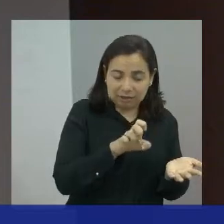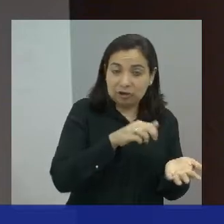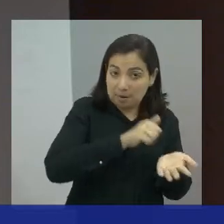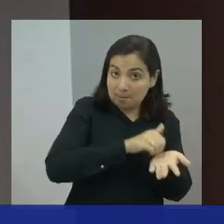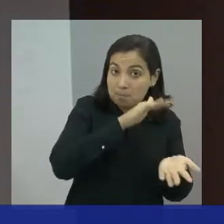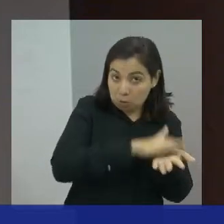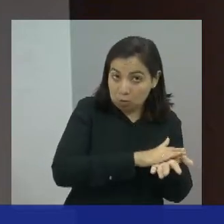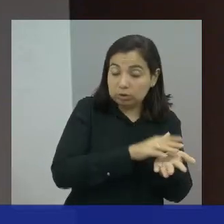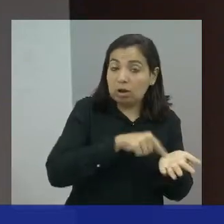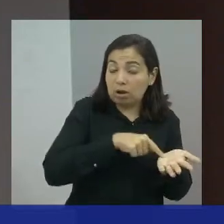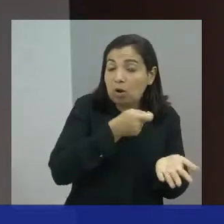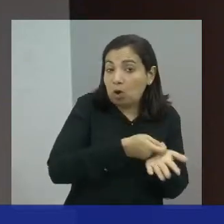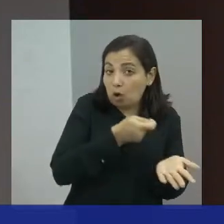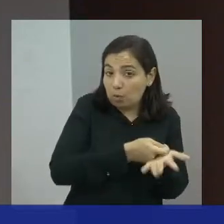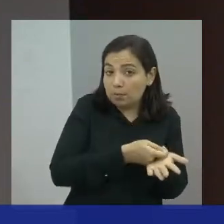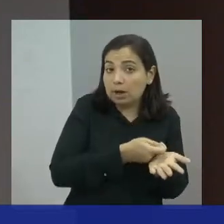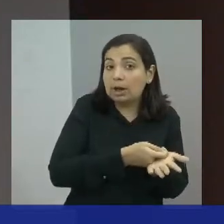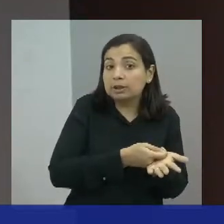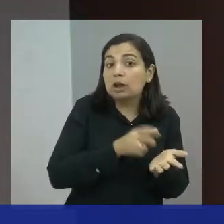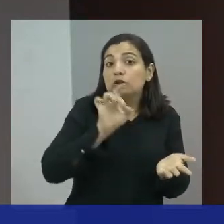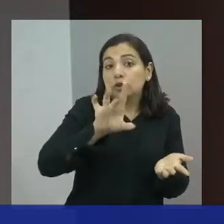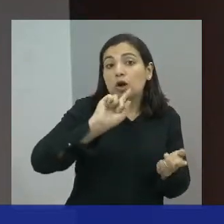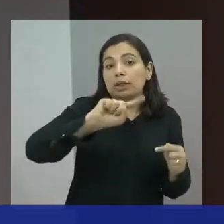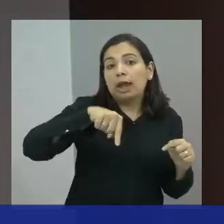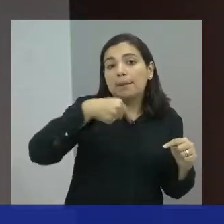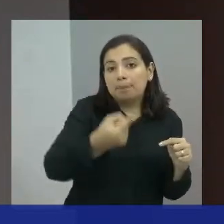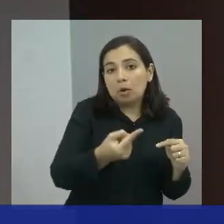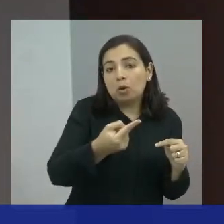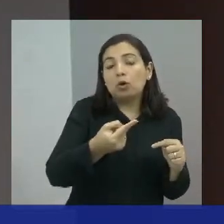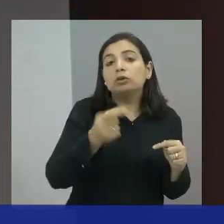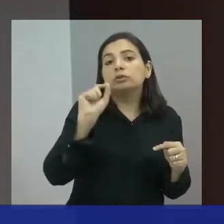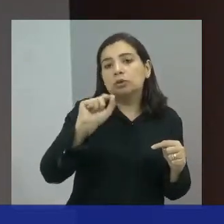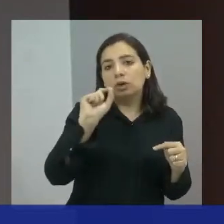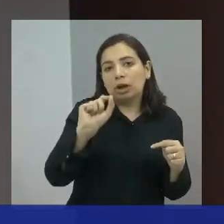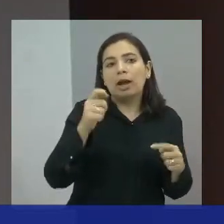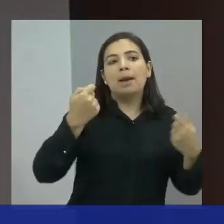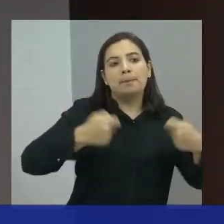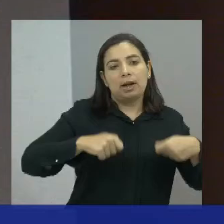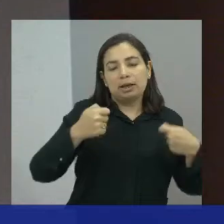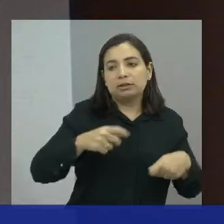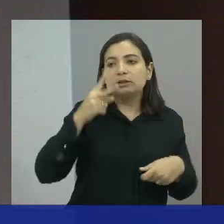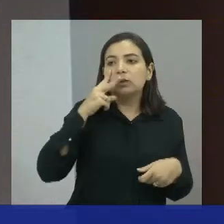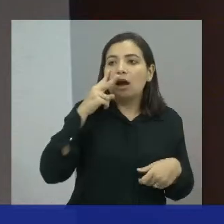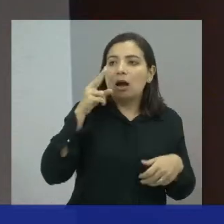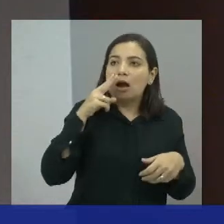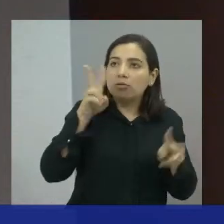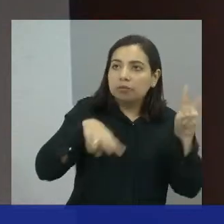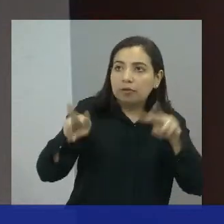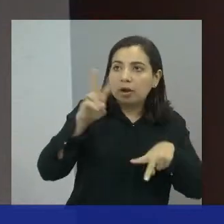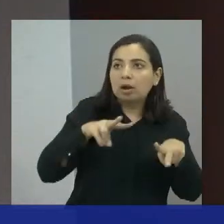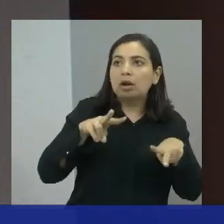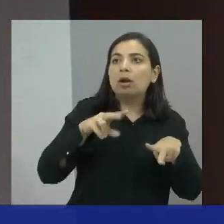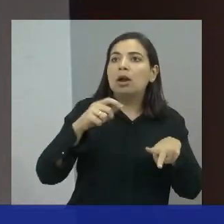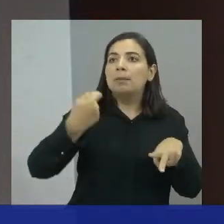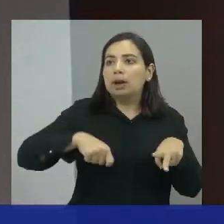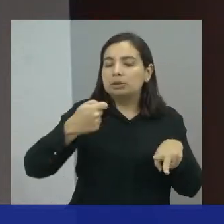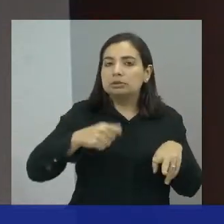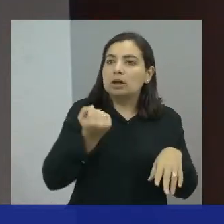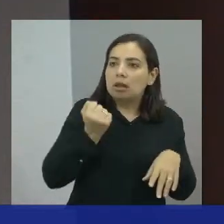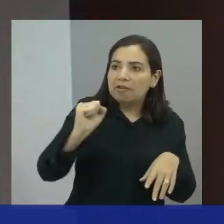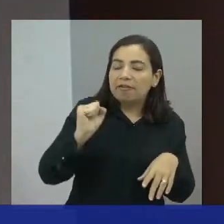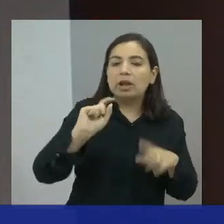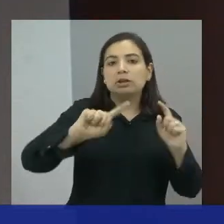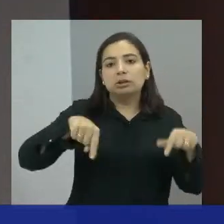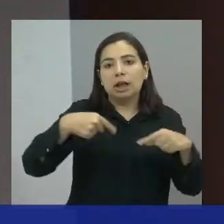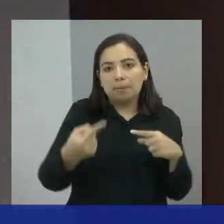vai ser exigível depois que for analisada a defesa, depois que for analisado o recurso, se for o